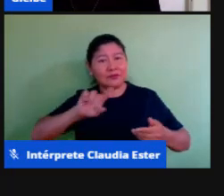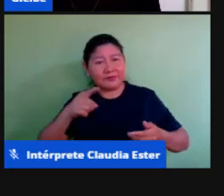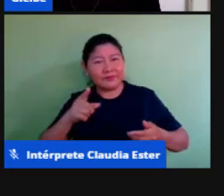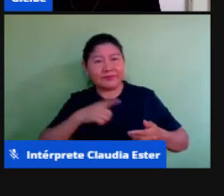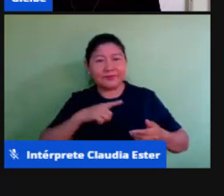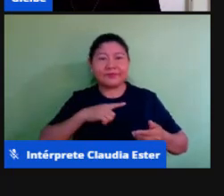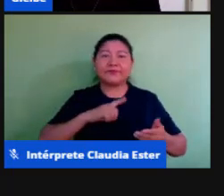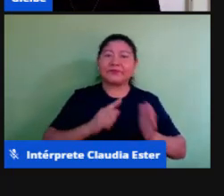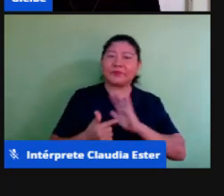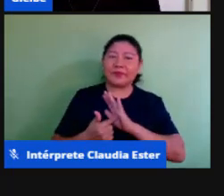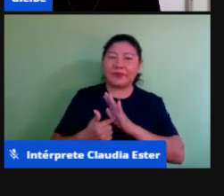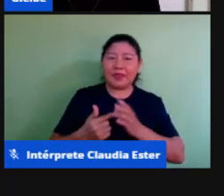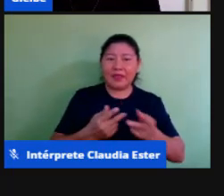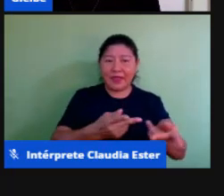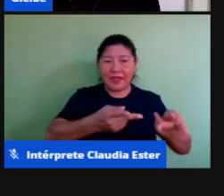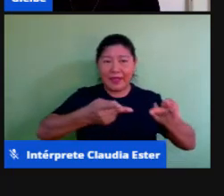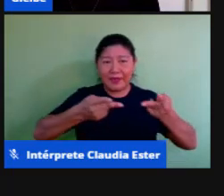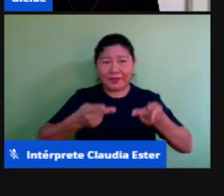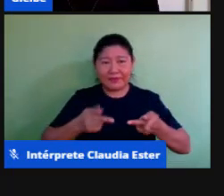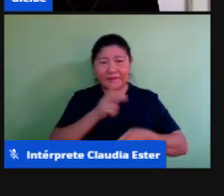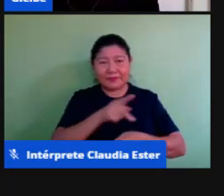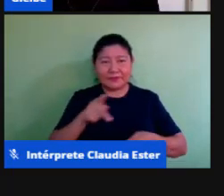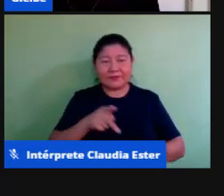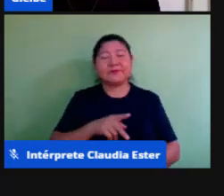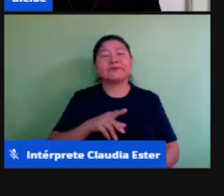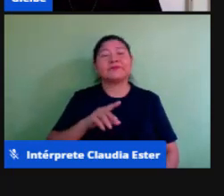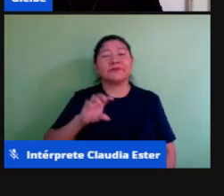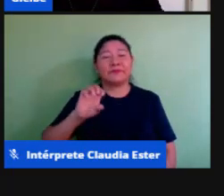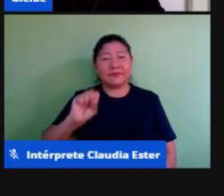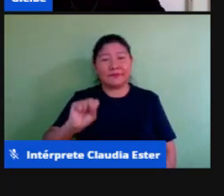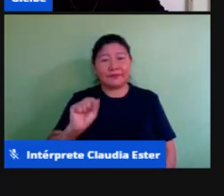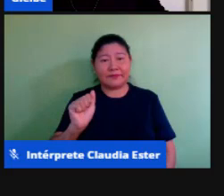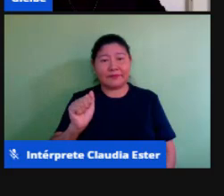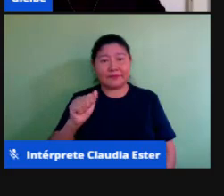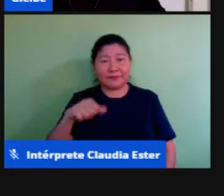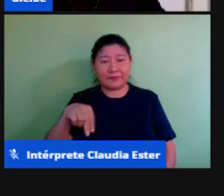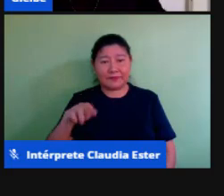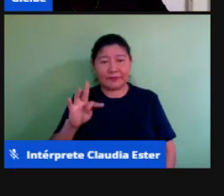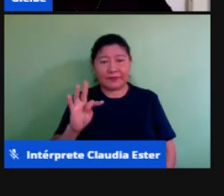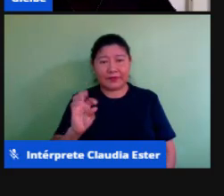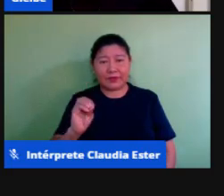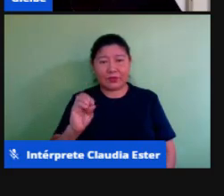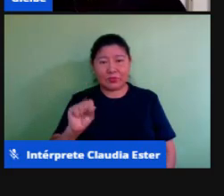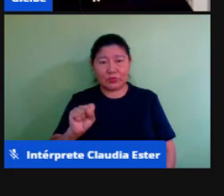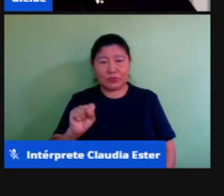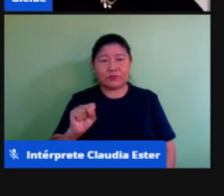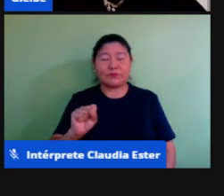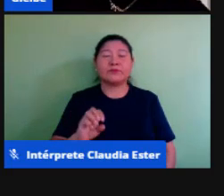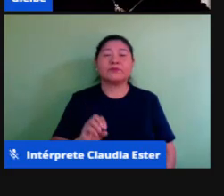estar vendo a professora Vanessa Santos Bento, tá? Próximo.